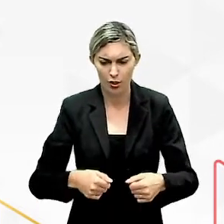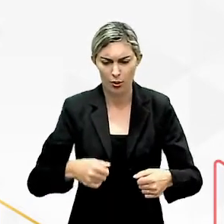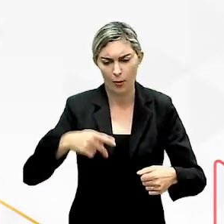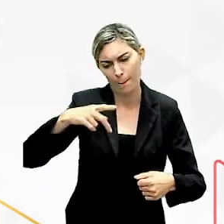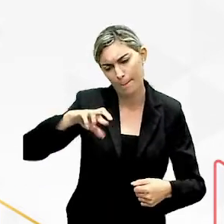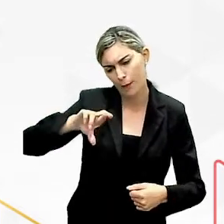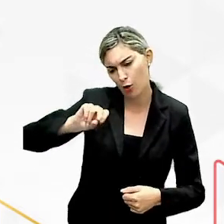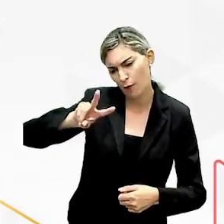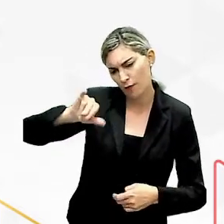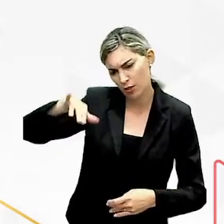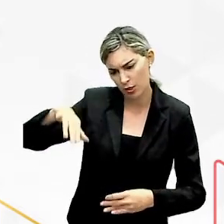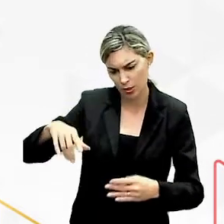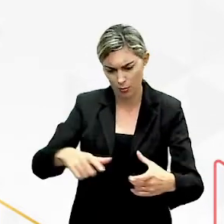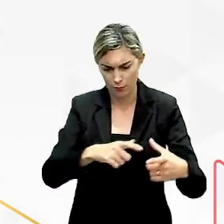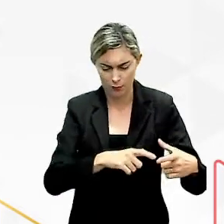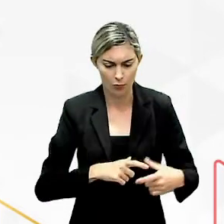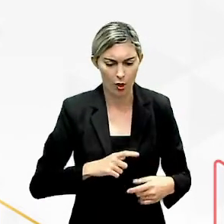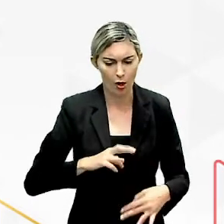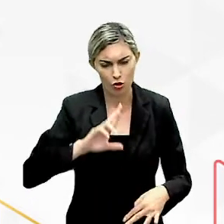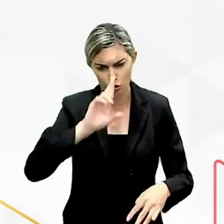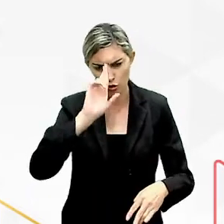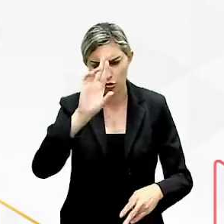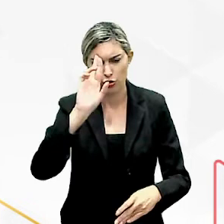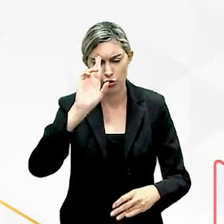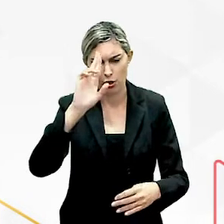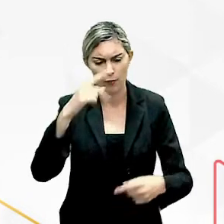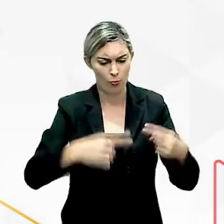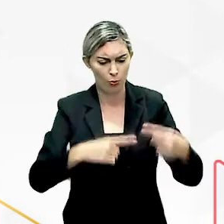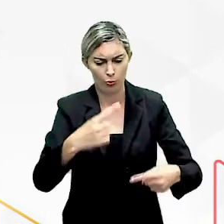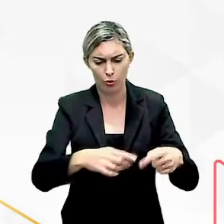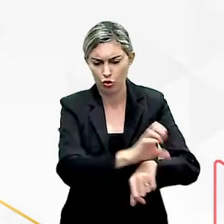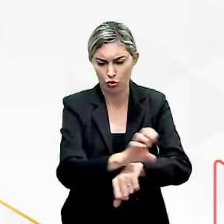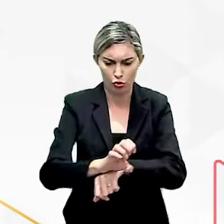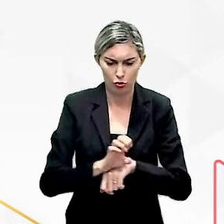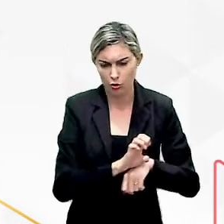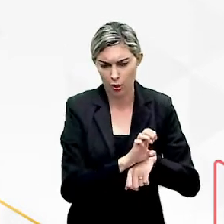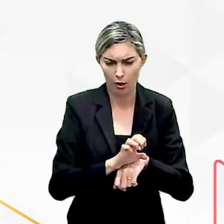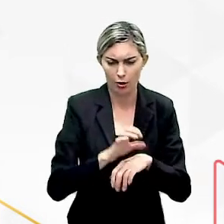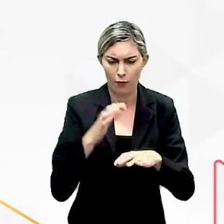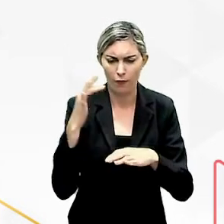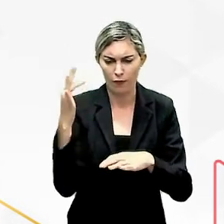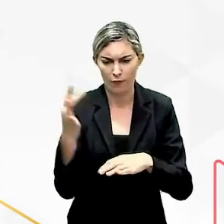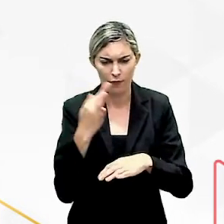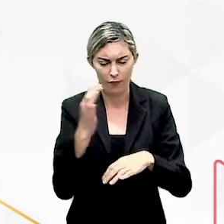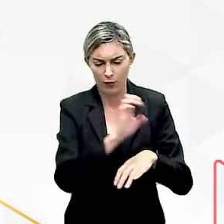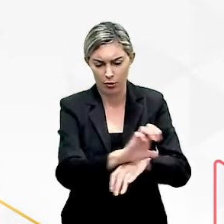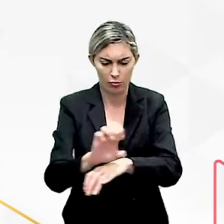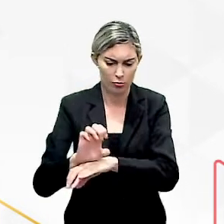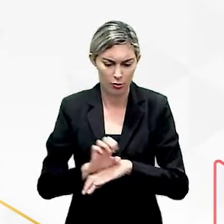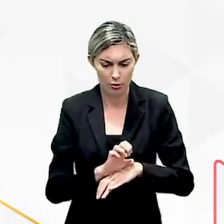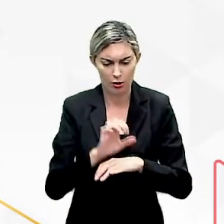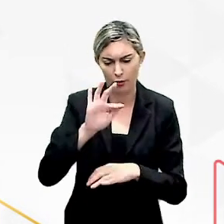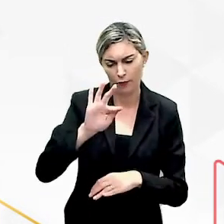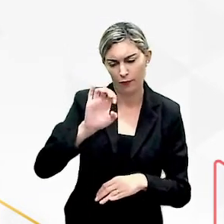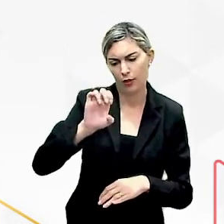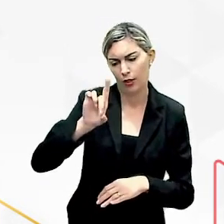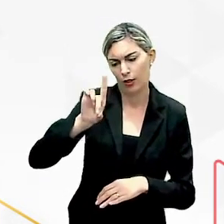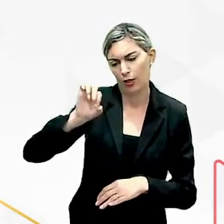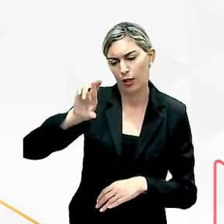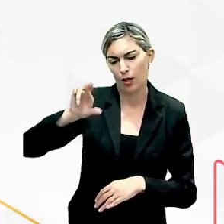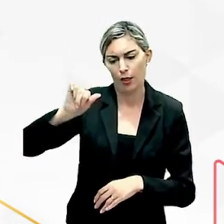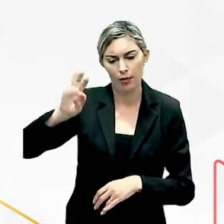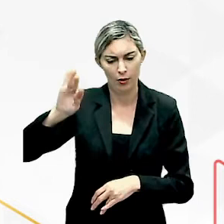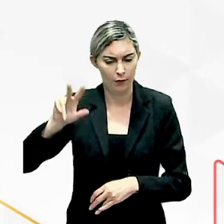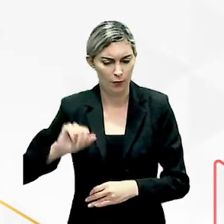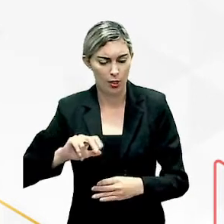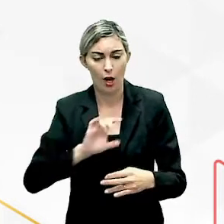e existirá autonomia política, daí o nome federativa. A expressão federativa quer significar